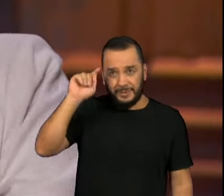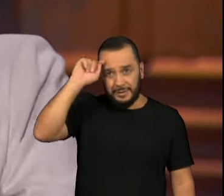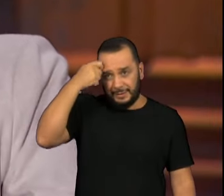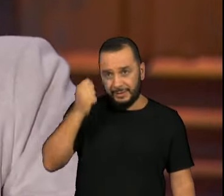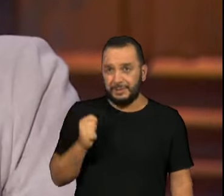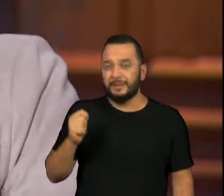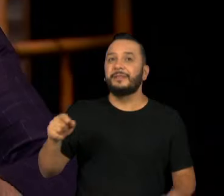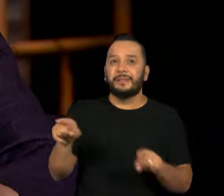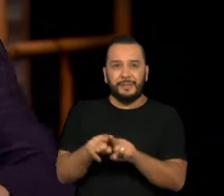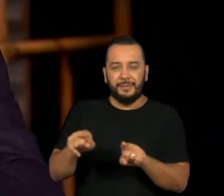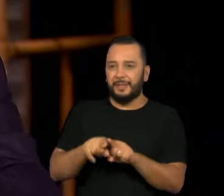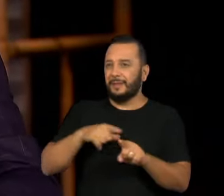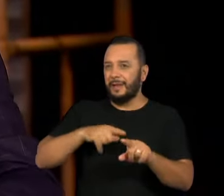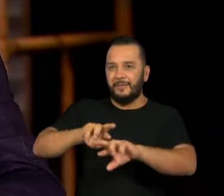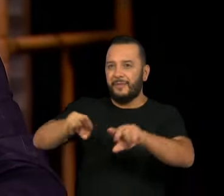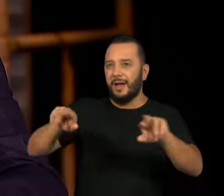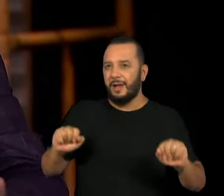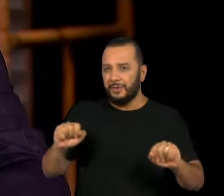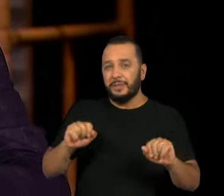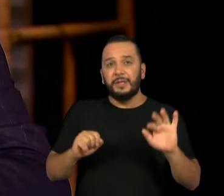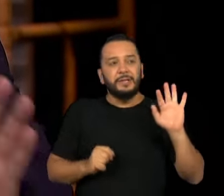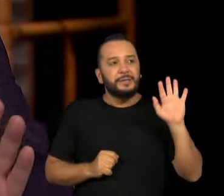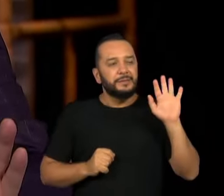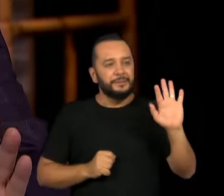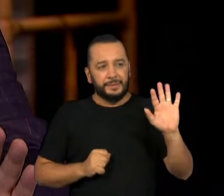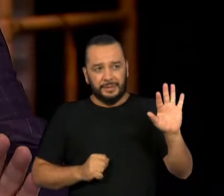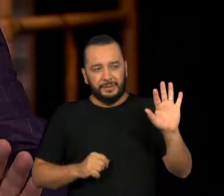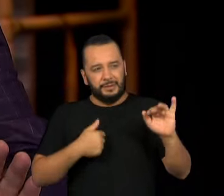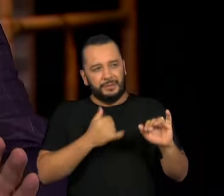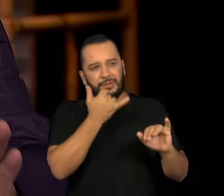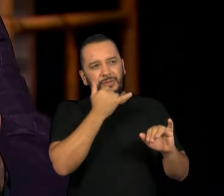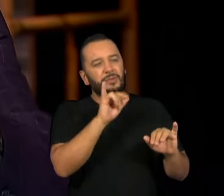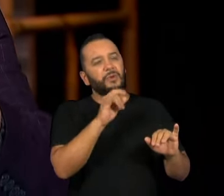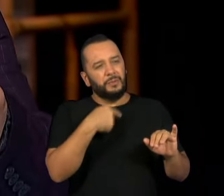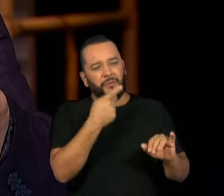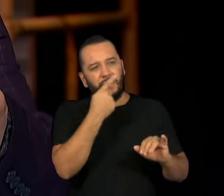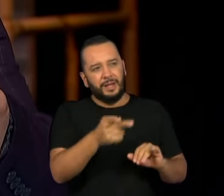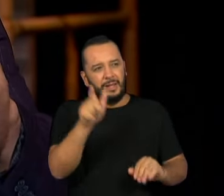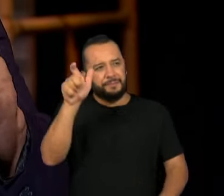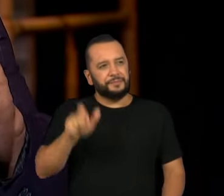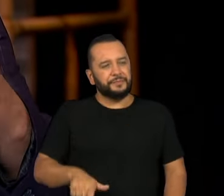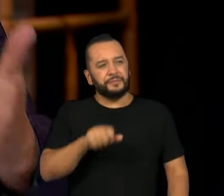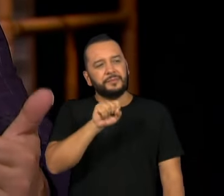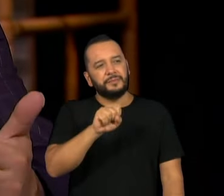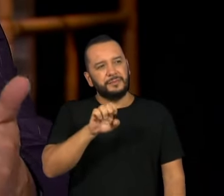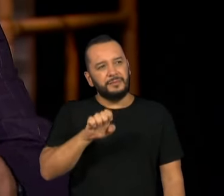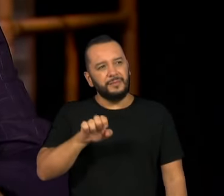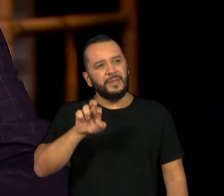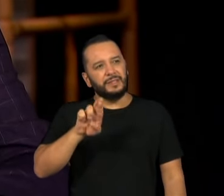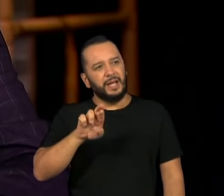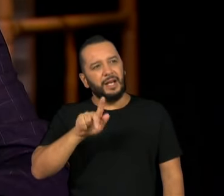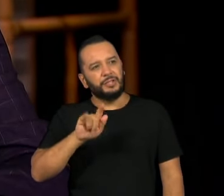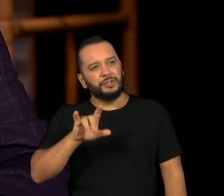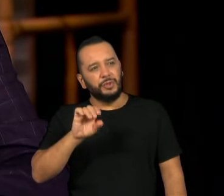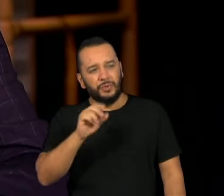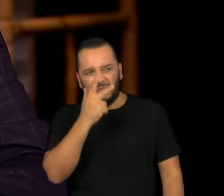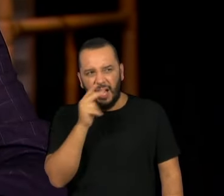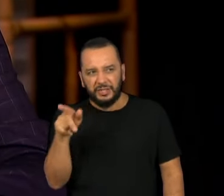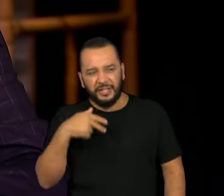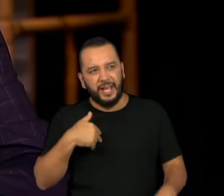para isso são diversas agora desculpa eu a última vez que eu fui lá vi esse cara você acha que ele é vítima de racismo